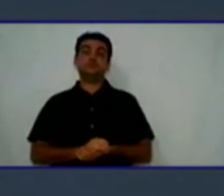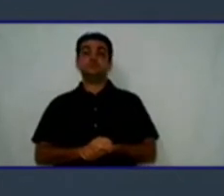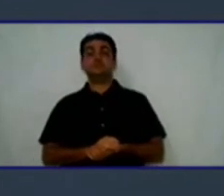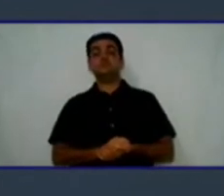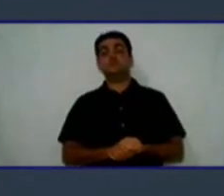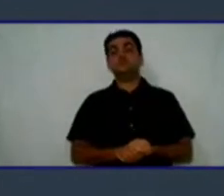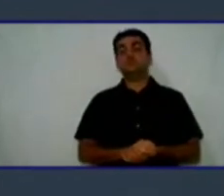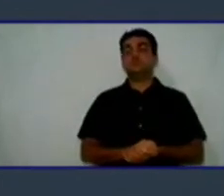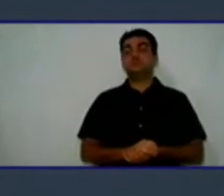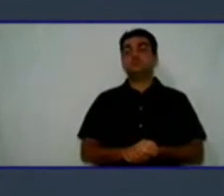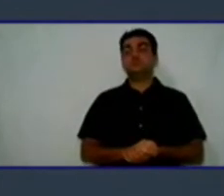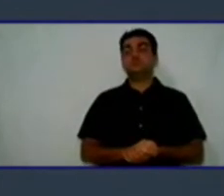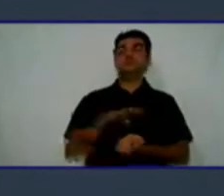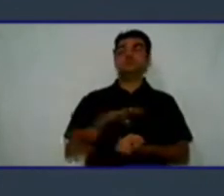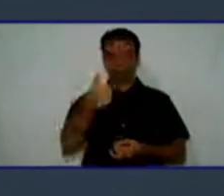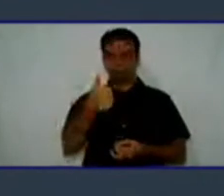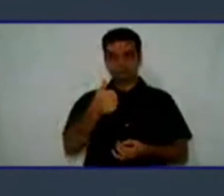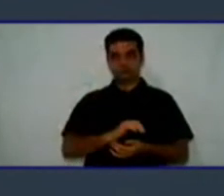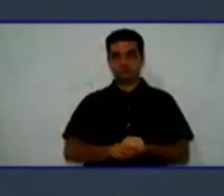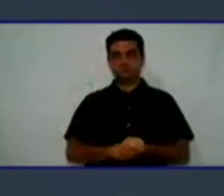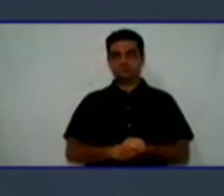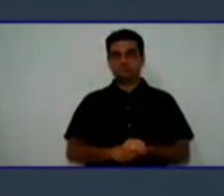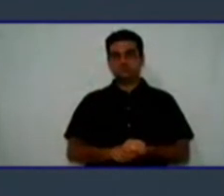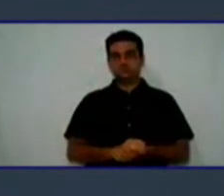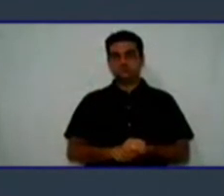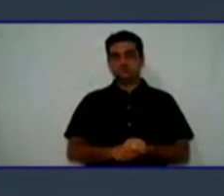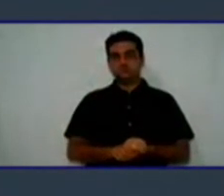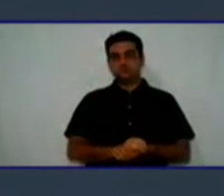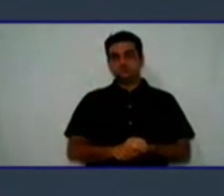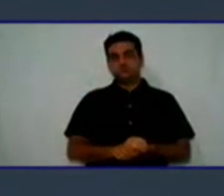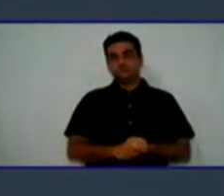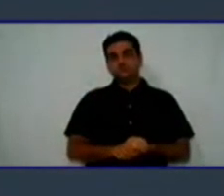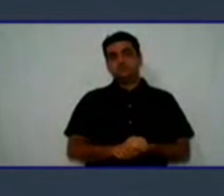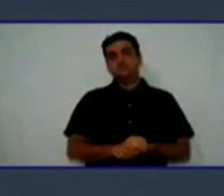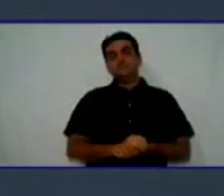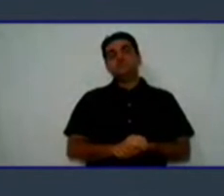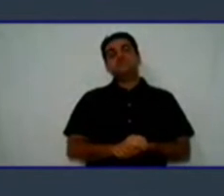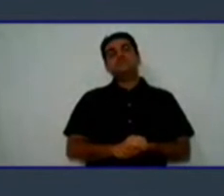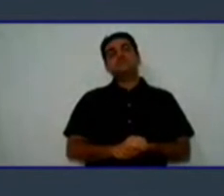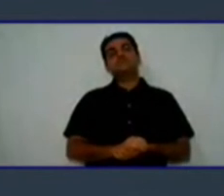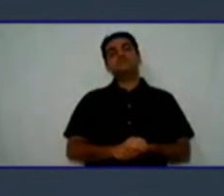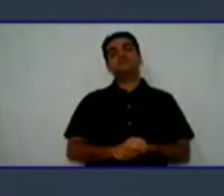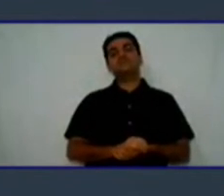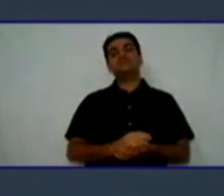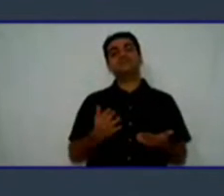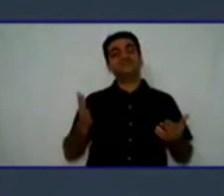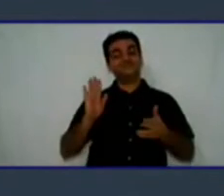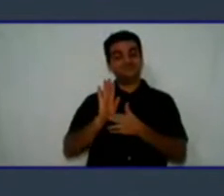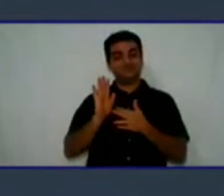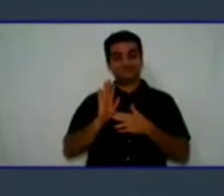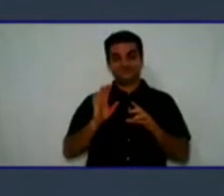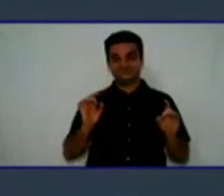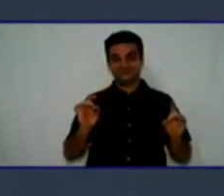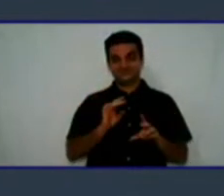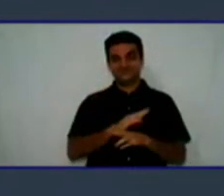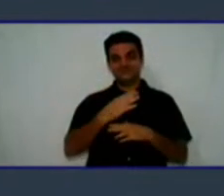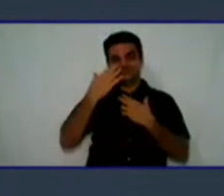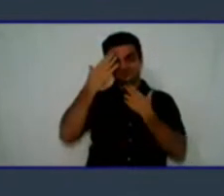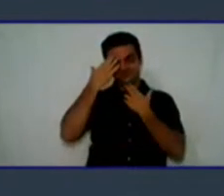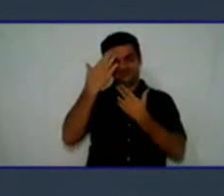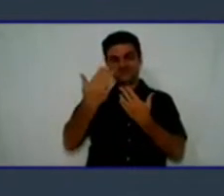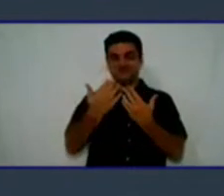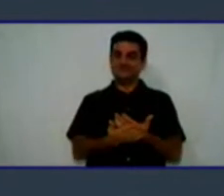agora me ouve, ministro Mauro? Agora sim. Então, encerramos a nossa pauta, agradecendo a presença de